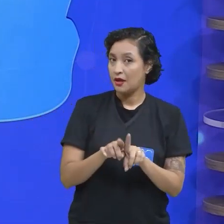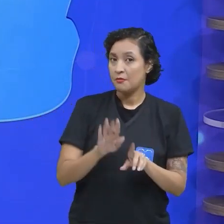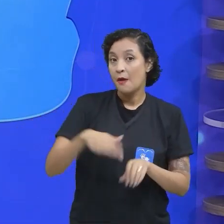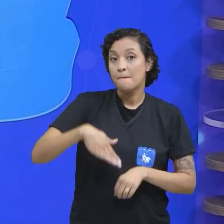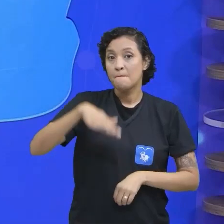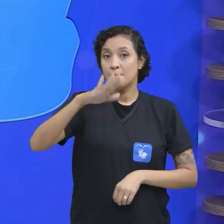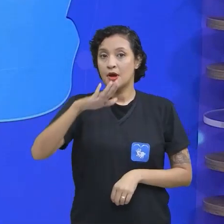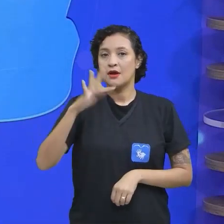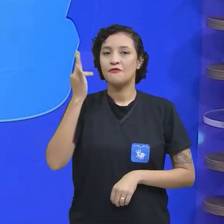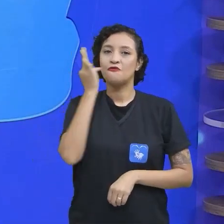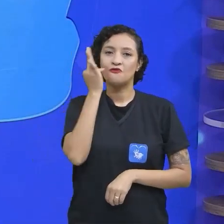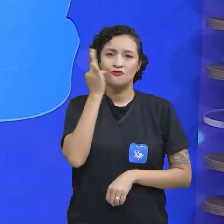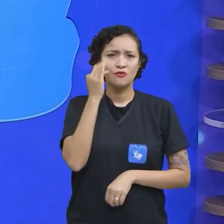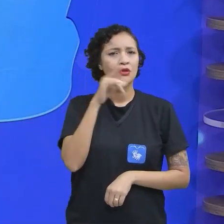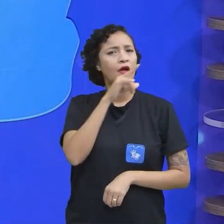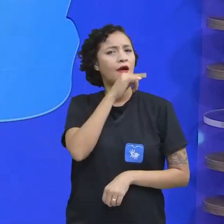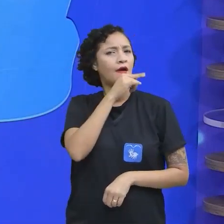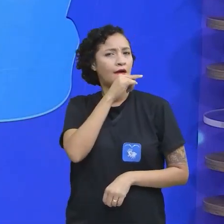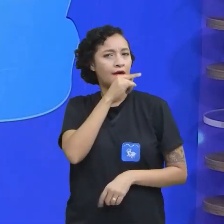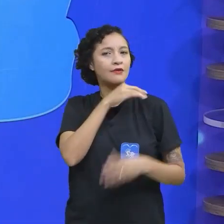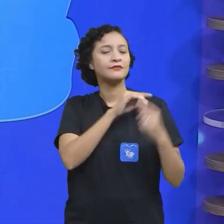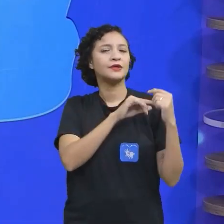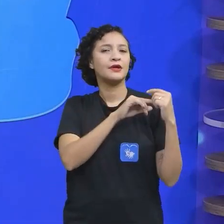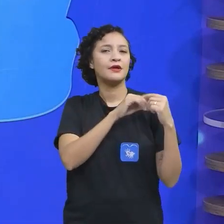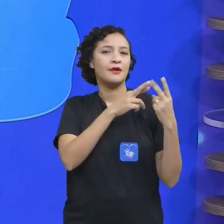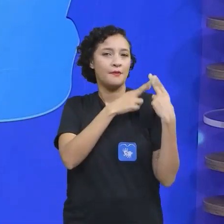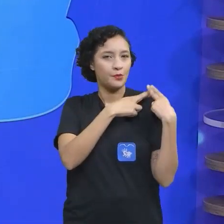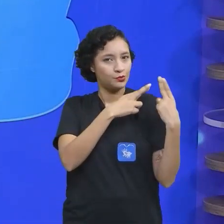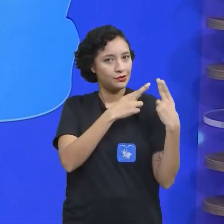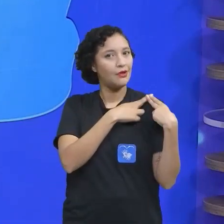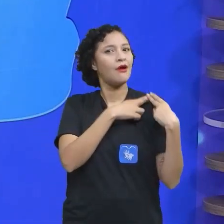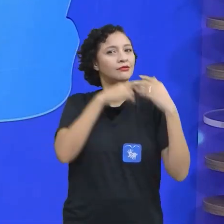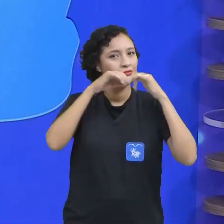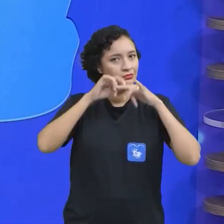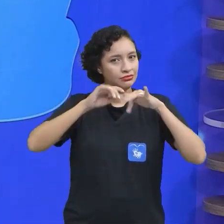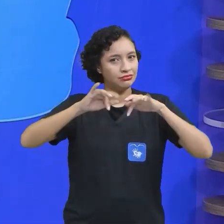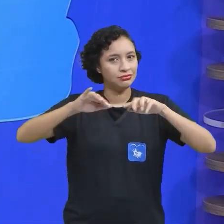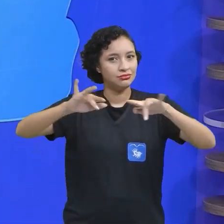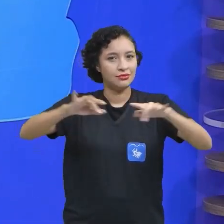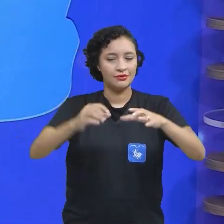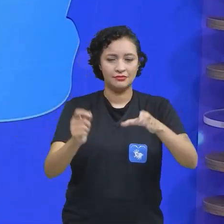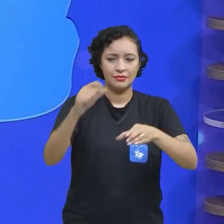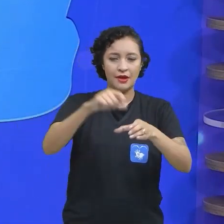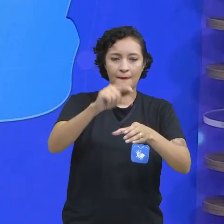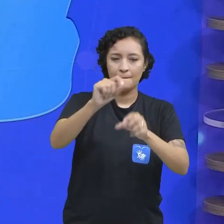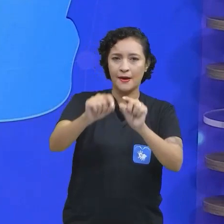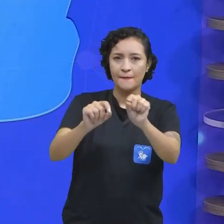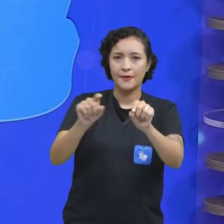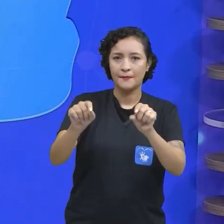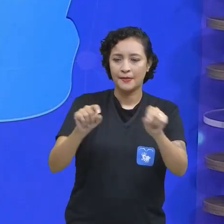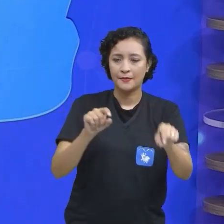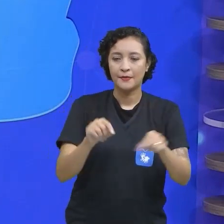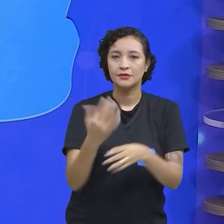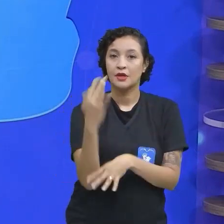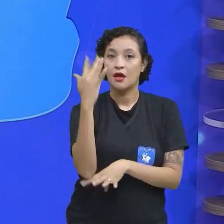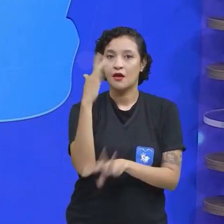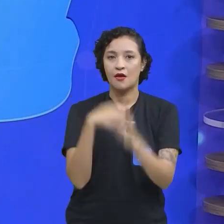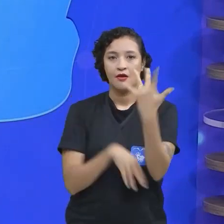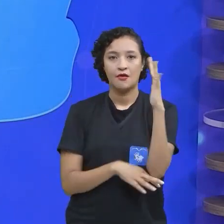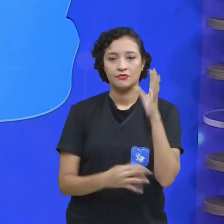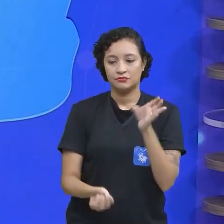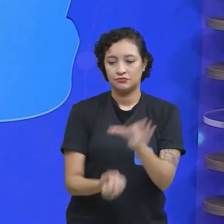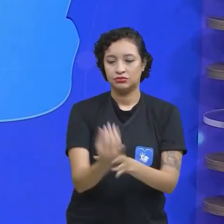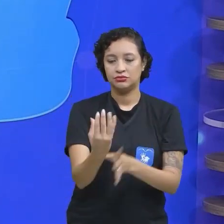aves são responsáveis por essa distribuição de sementes para que mais árvores nasçam, né?